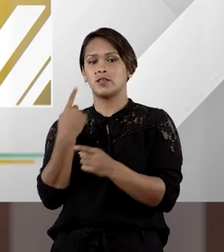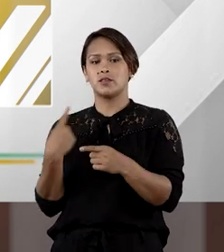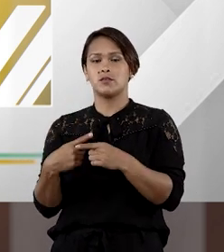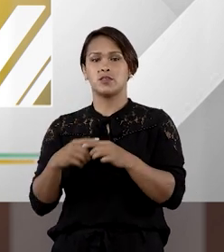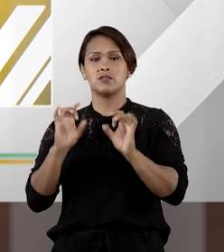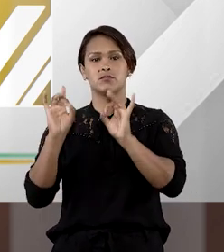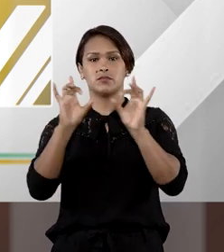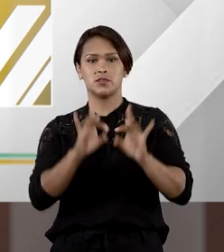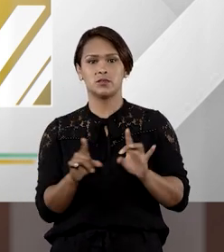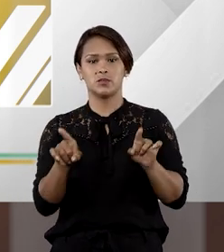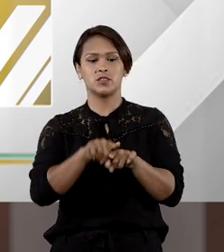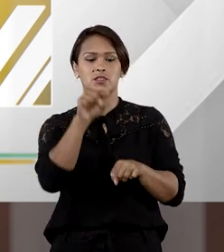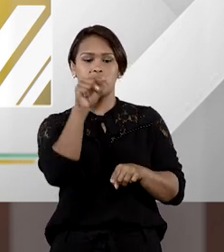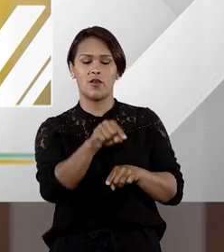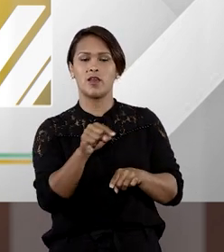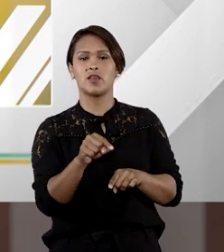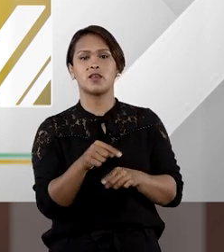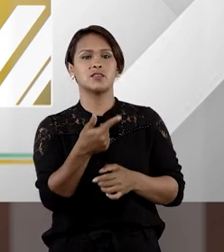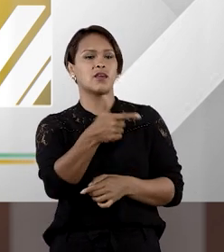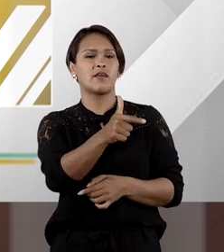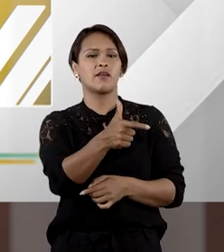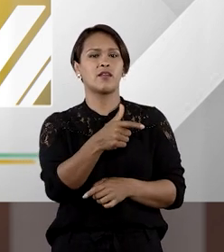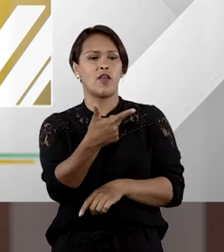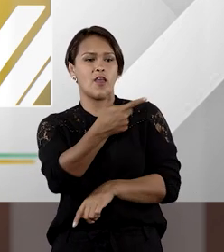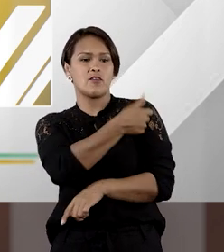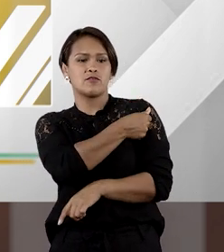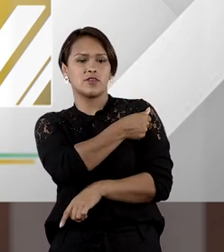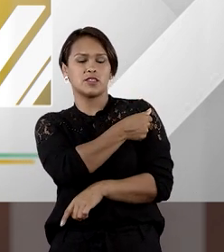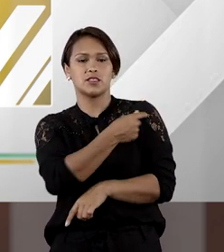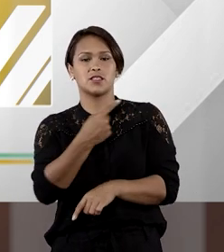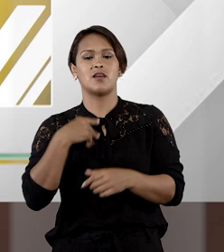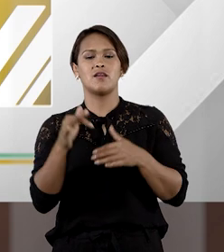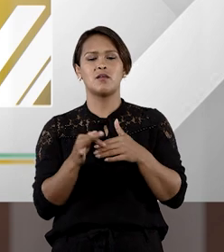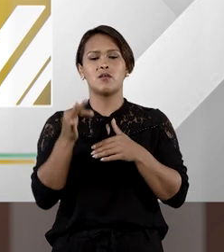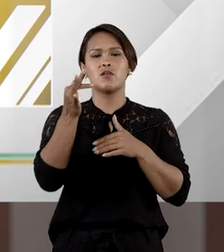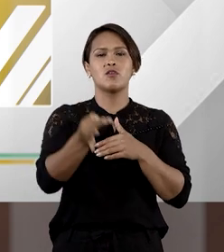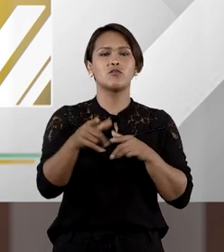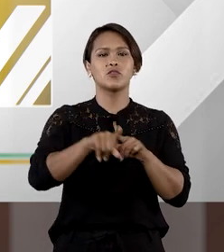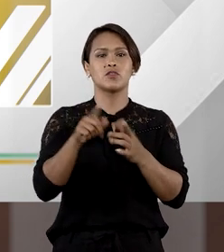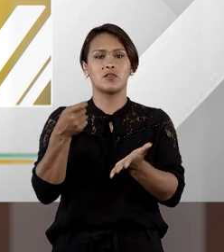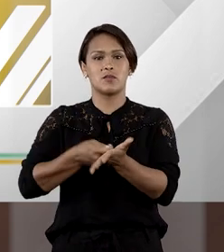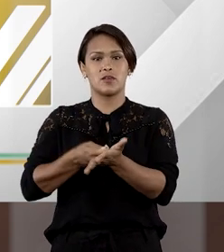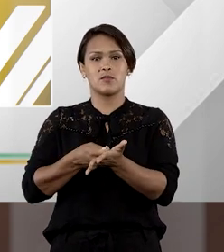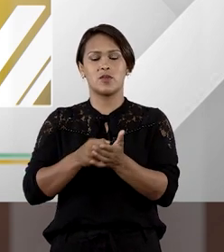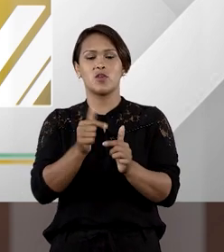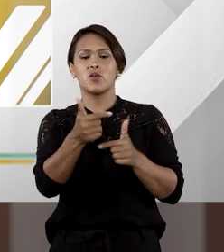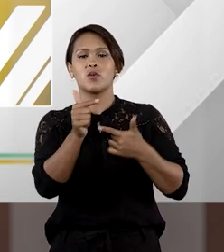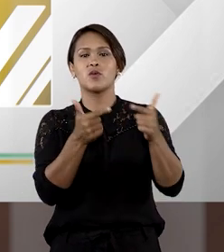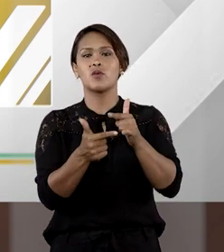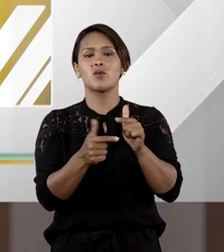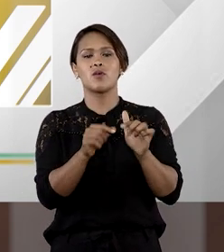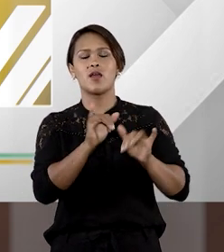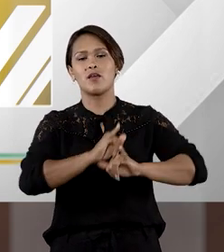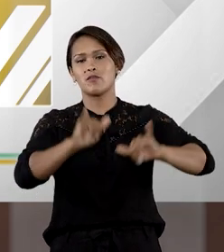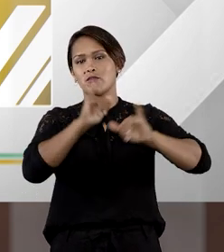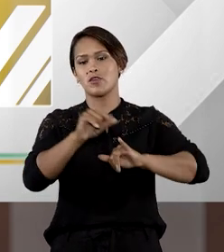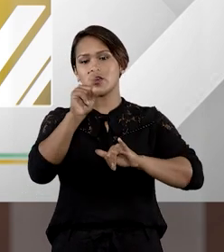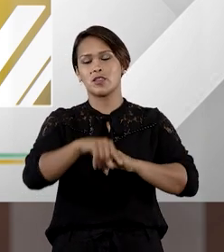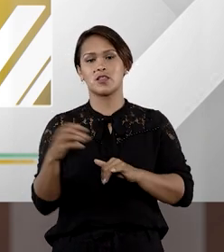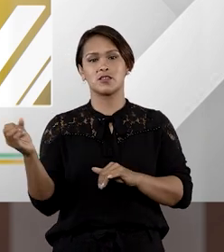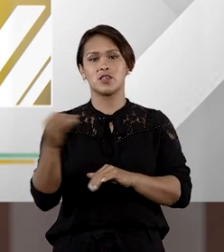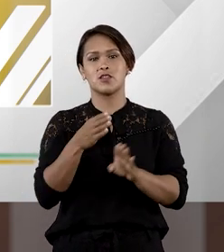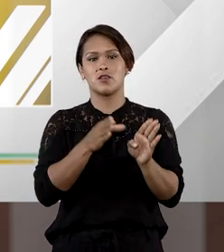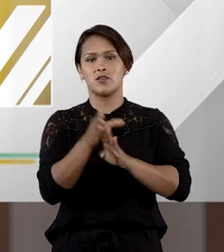em especial daqueles que se recusam a se vacinar como forma de adiar o pagamento da dívida. Quais as nuances dessa